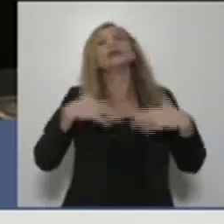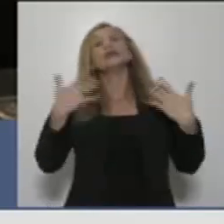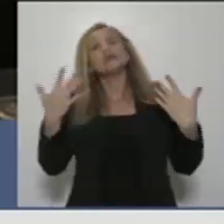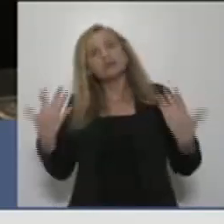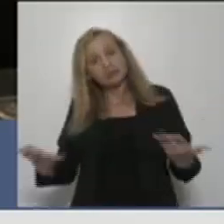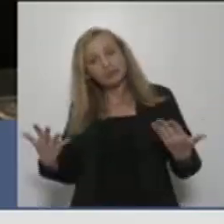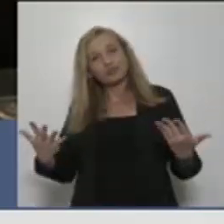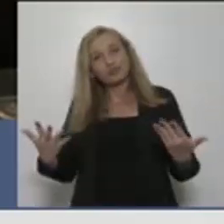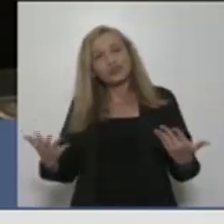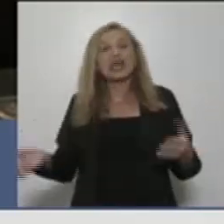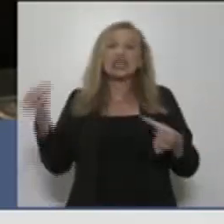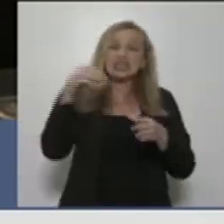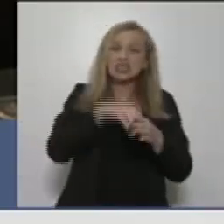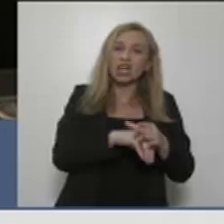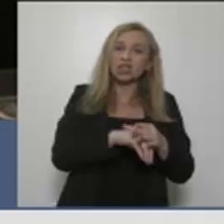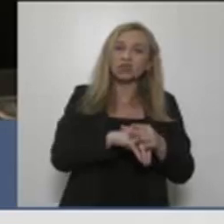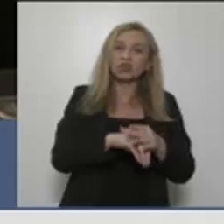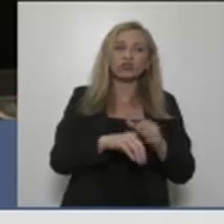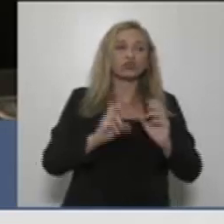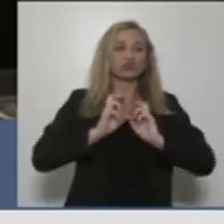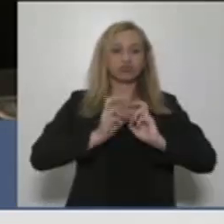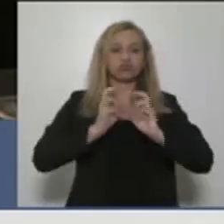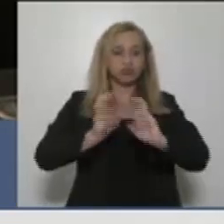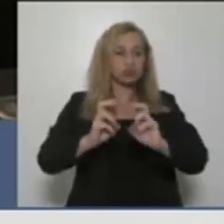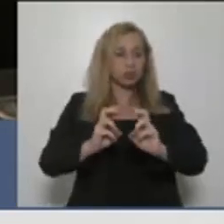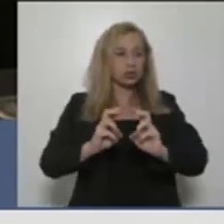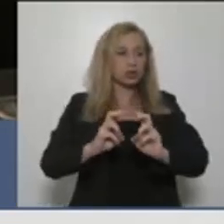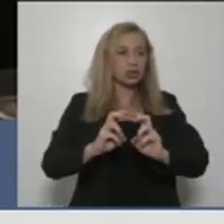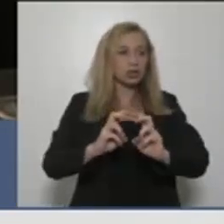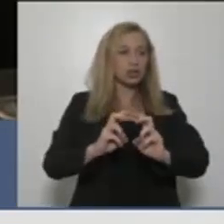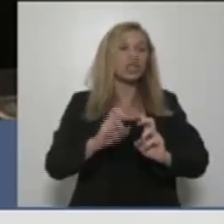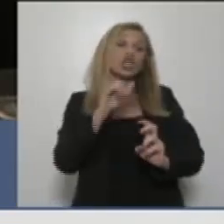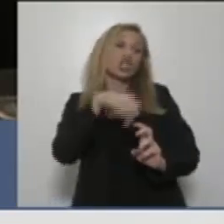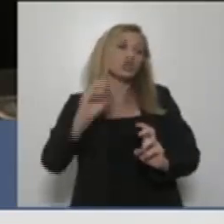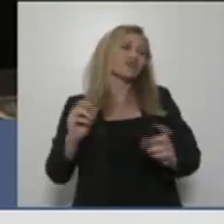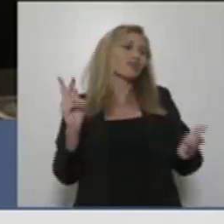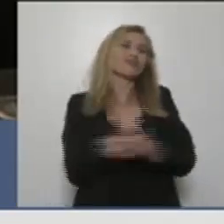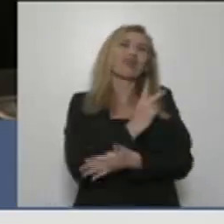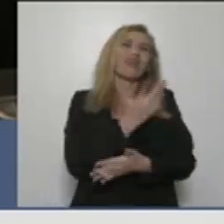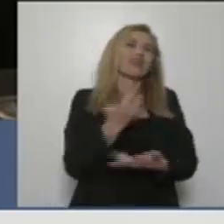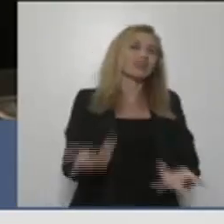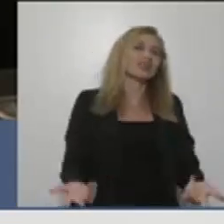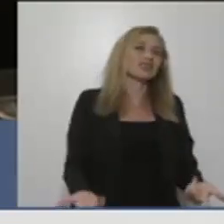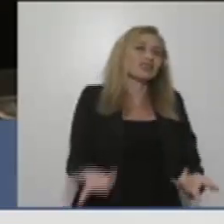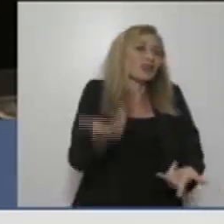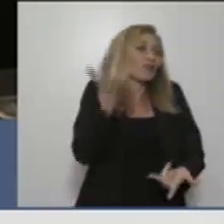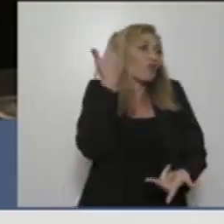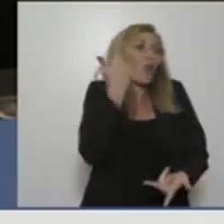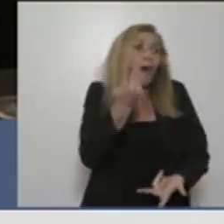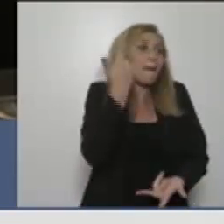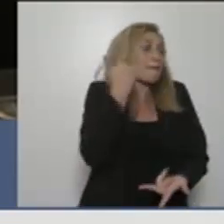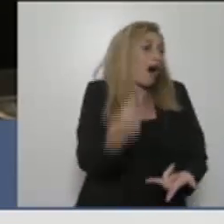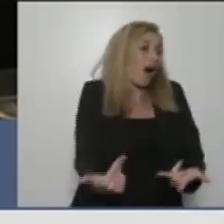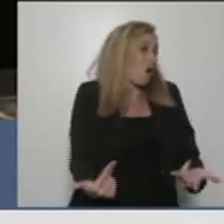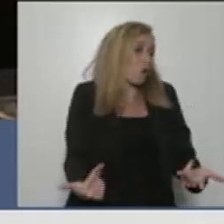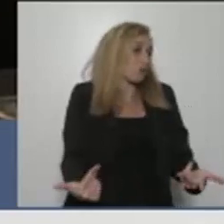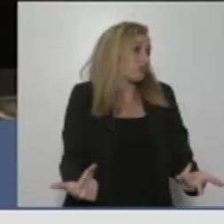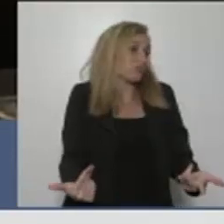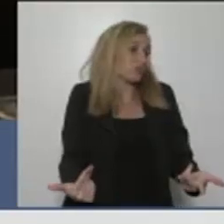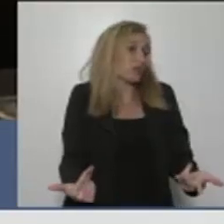entanto, dentro dos vagões, isso acontece de uma forma tão sutil,